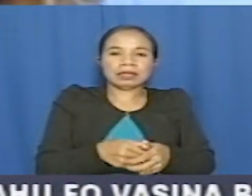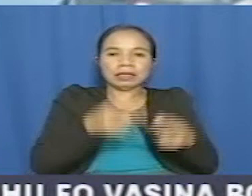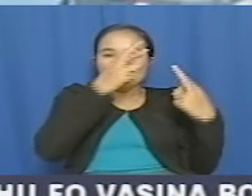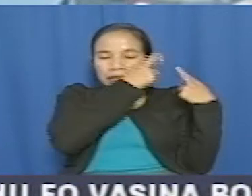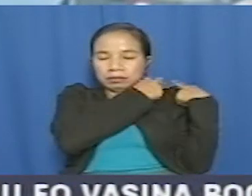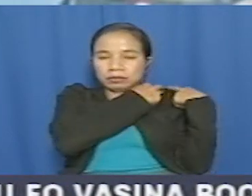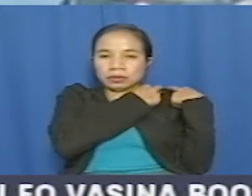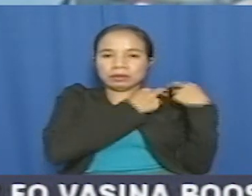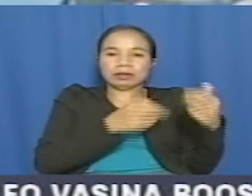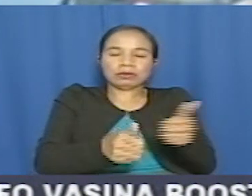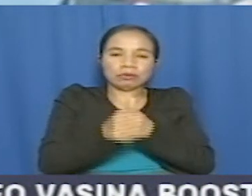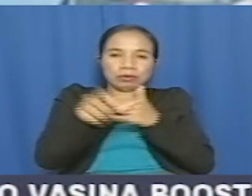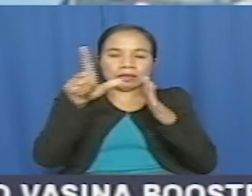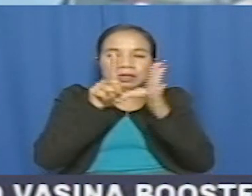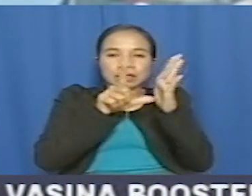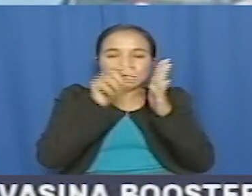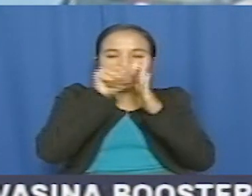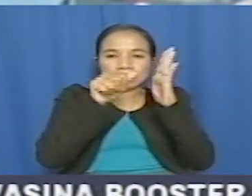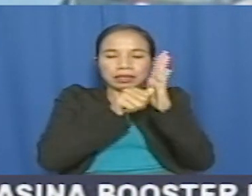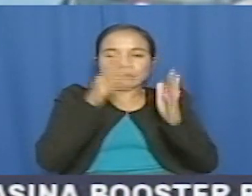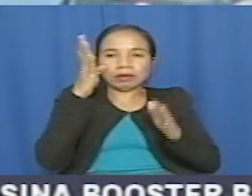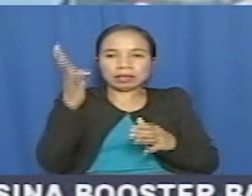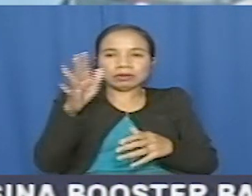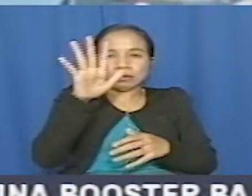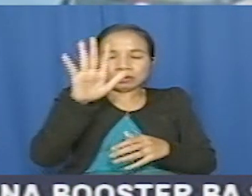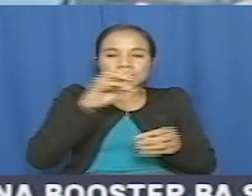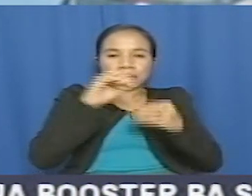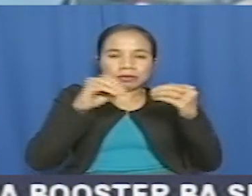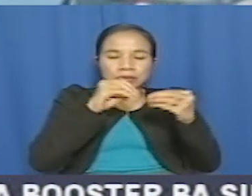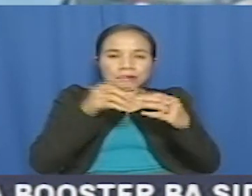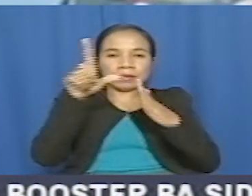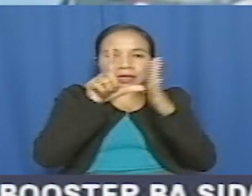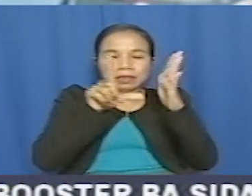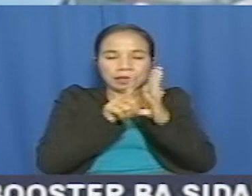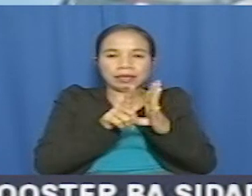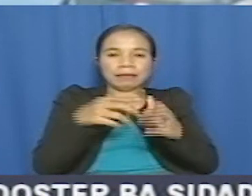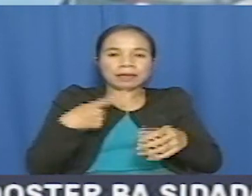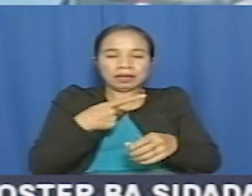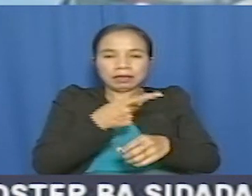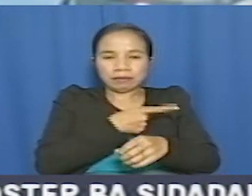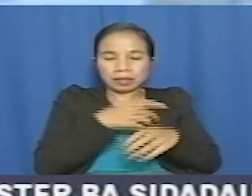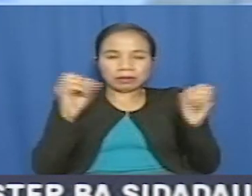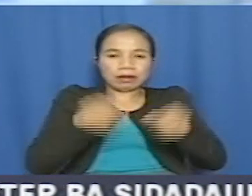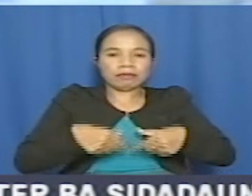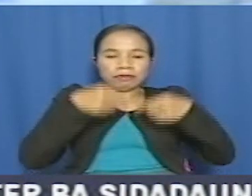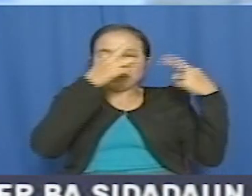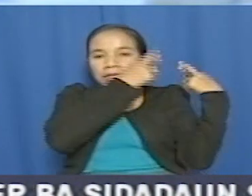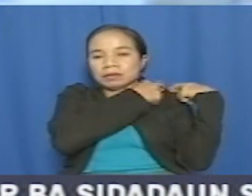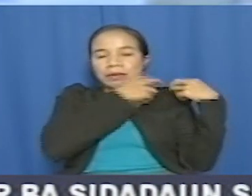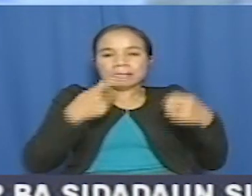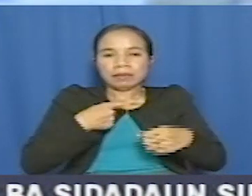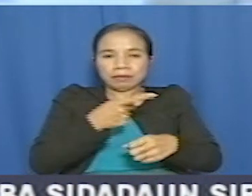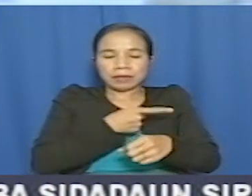a delegação competência tuir artigo Ratnulores em Lima, com a abertura à sessão legislativa Lá delega-parlamento